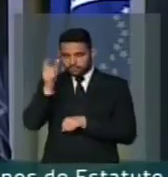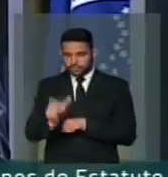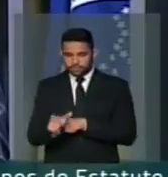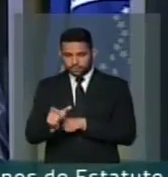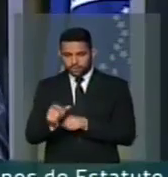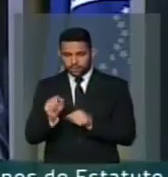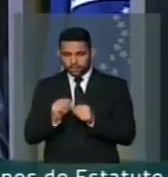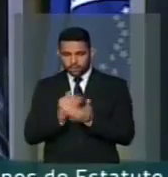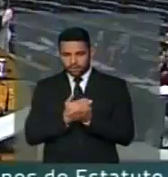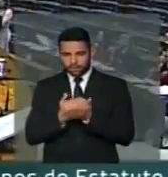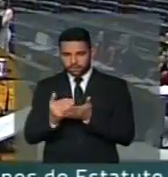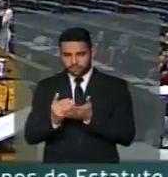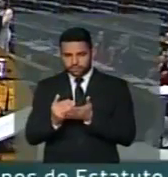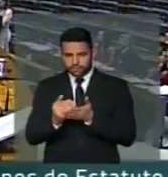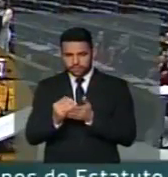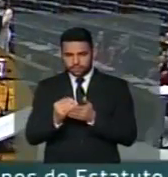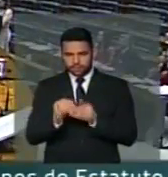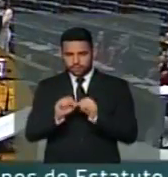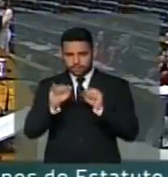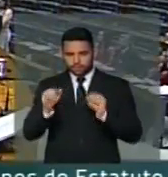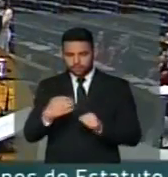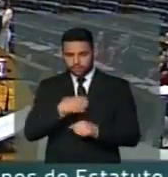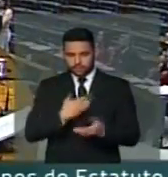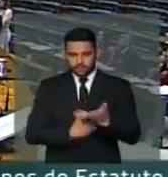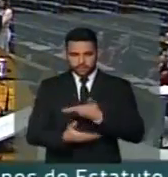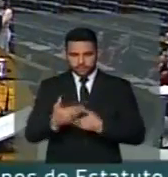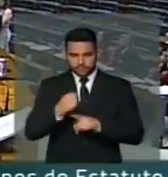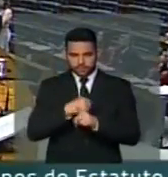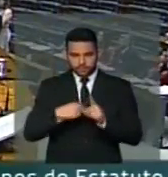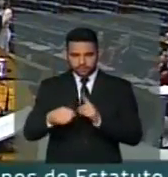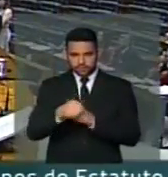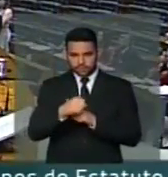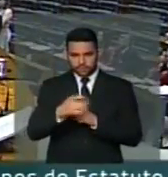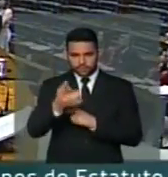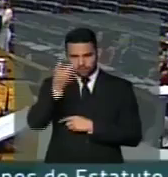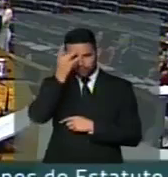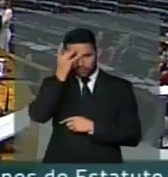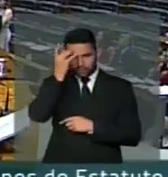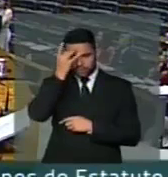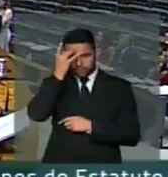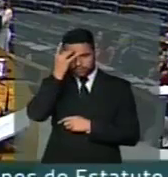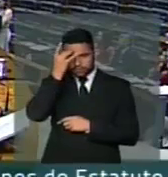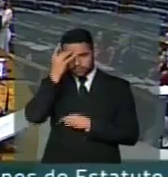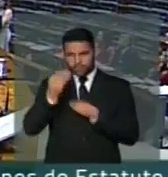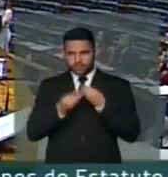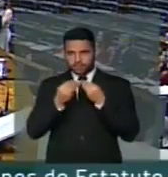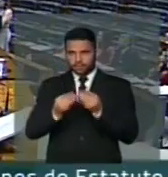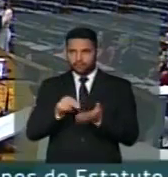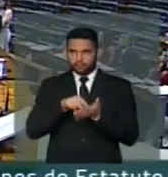a construção das estruturas afetivas, sociais e cognitivas que dão